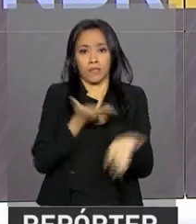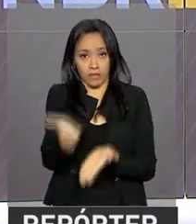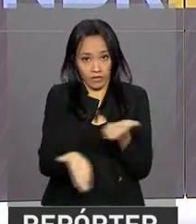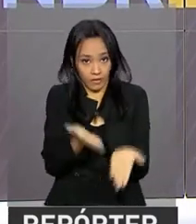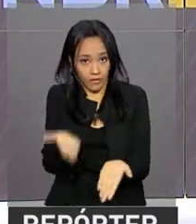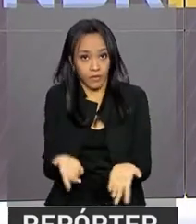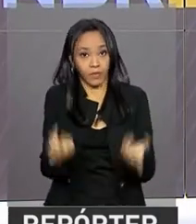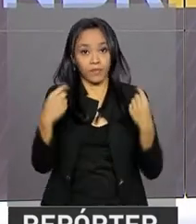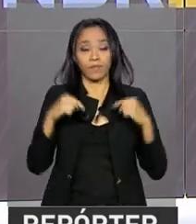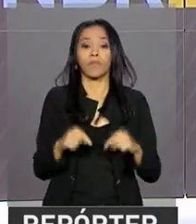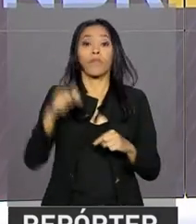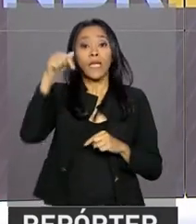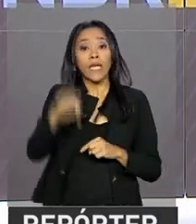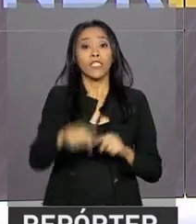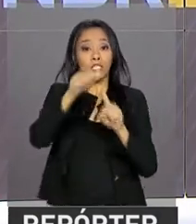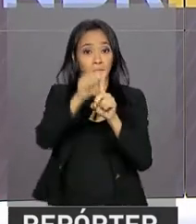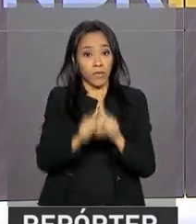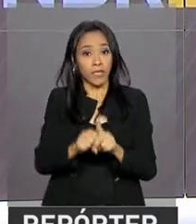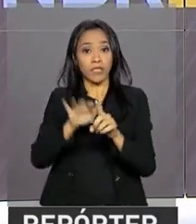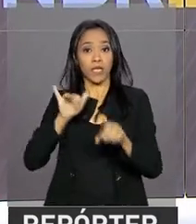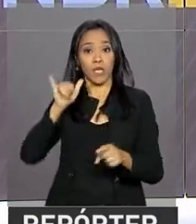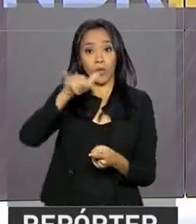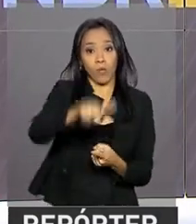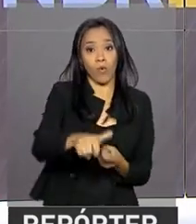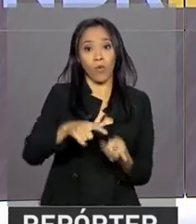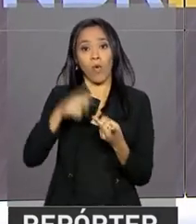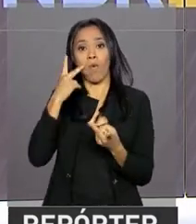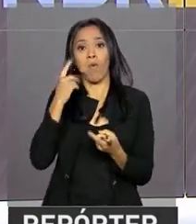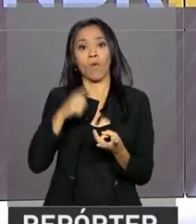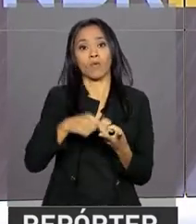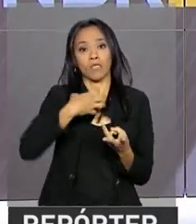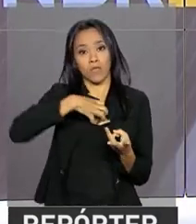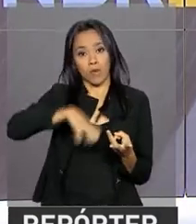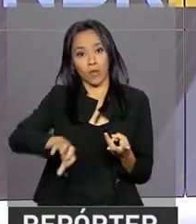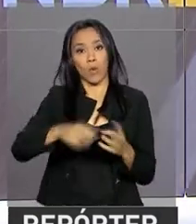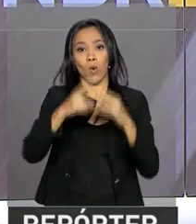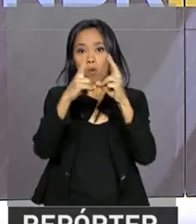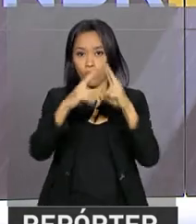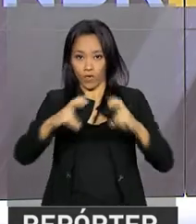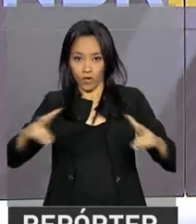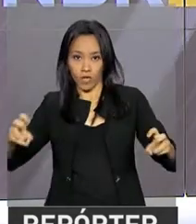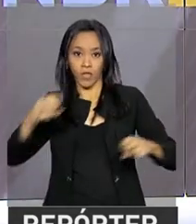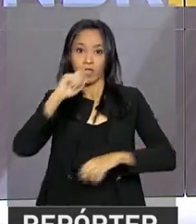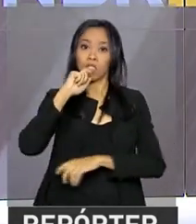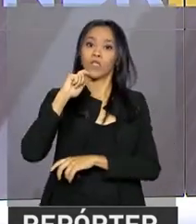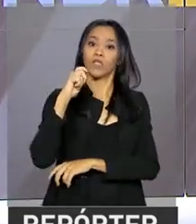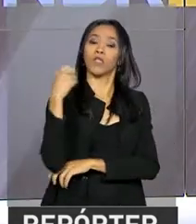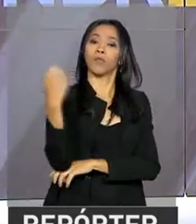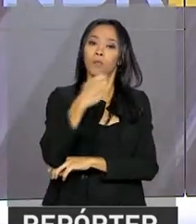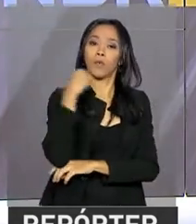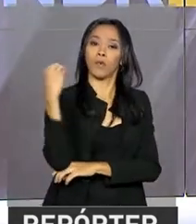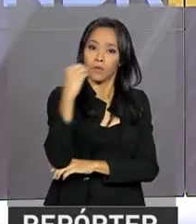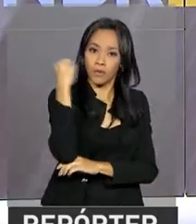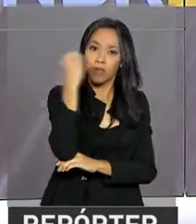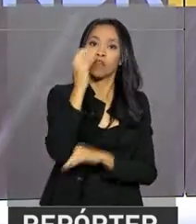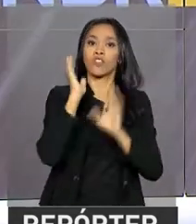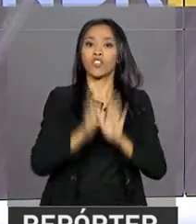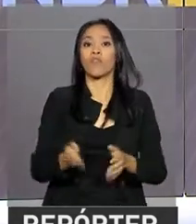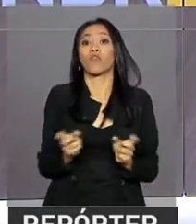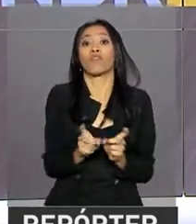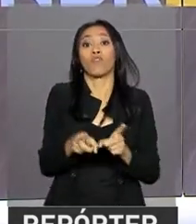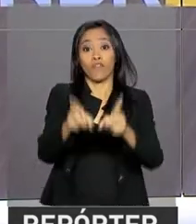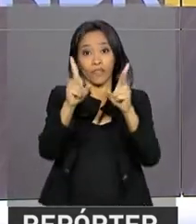E este mês, os aeroportos de Fortaleza, Salvador, Florianópolis e Porto Alegre foram concedidos